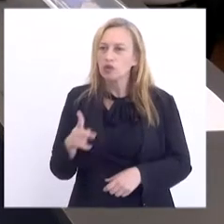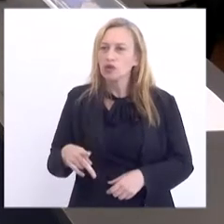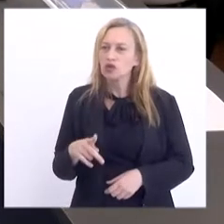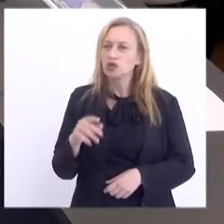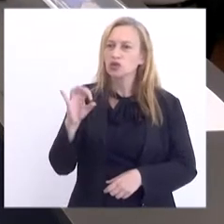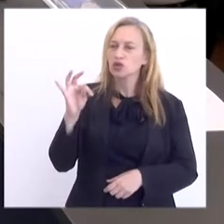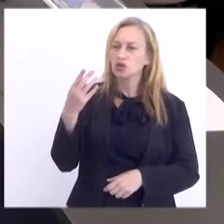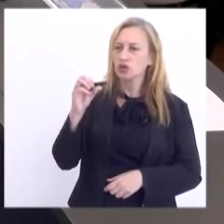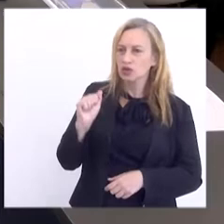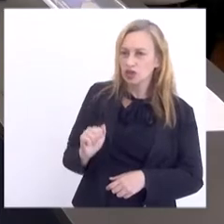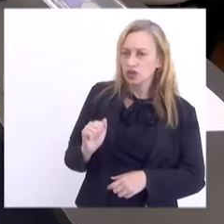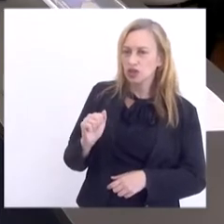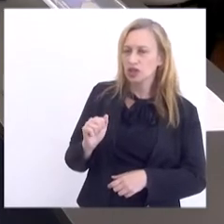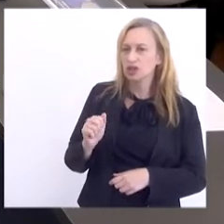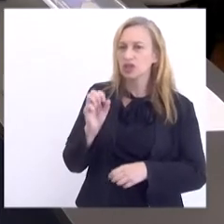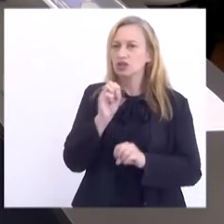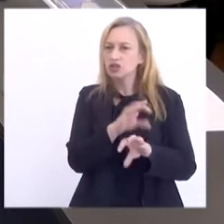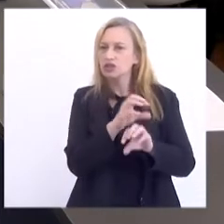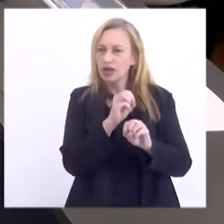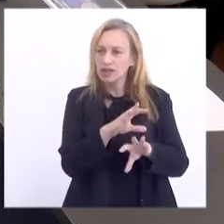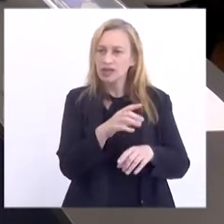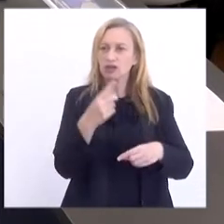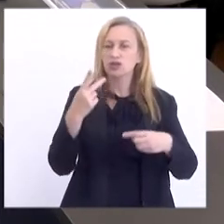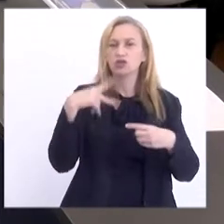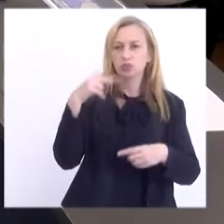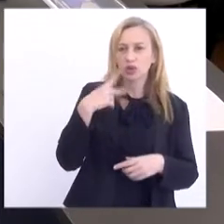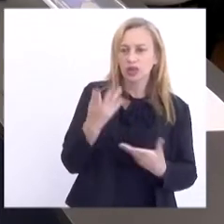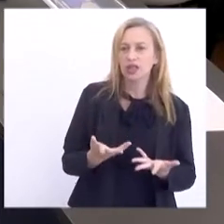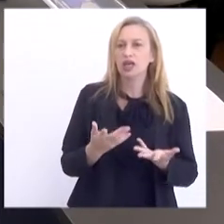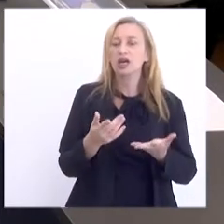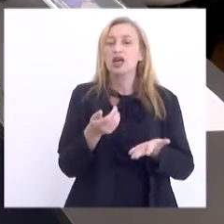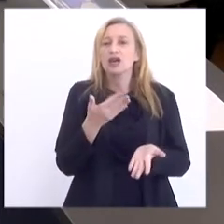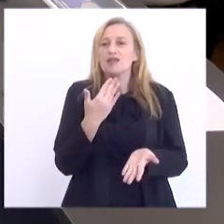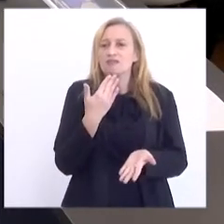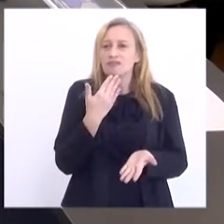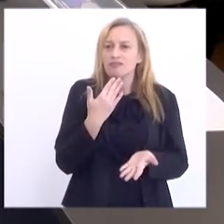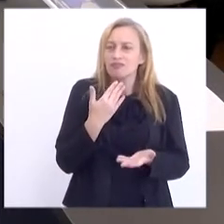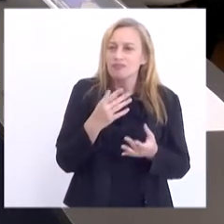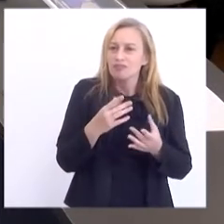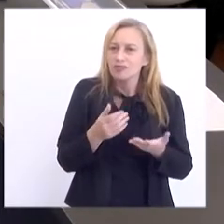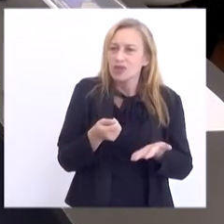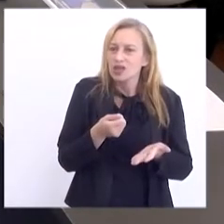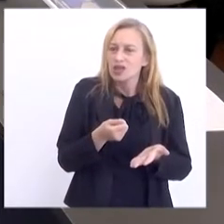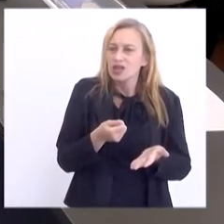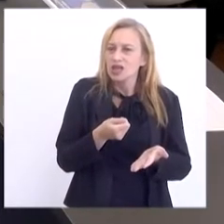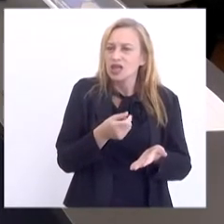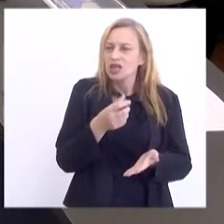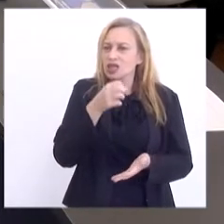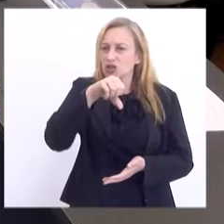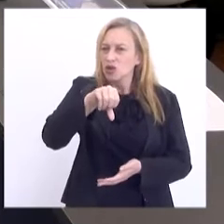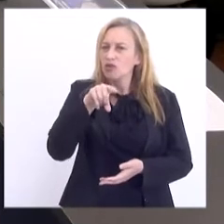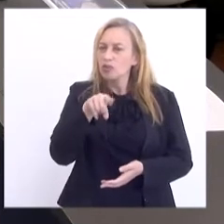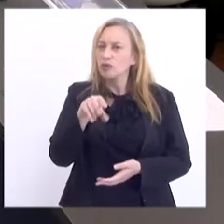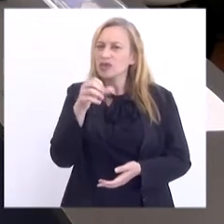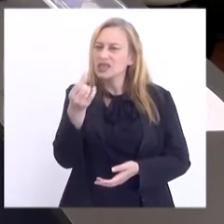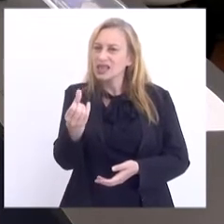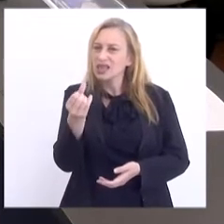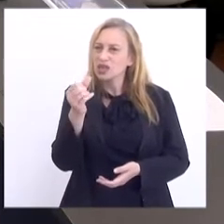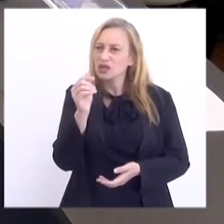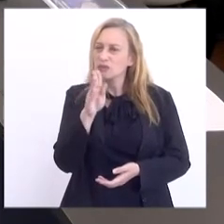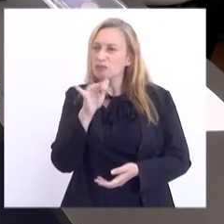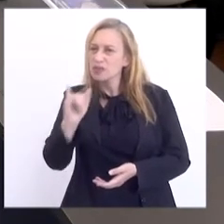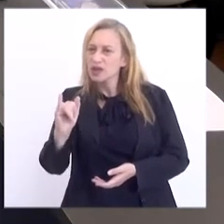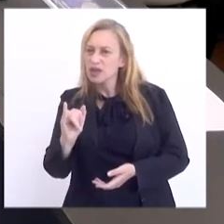sociologia da educação e de política educacional então assim se me permitem insistir mais assim esses 9.6 B